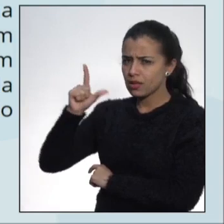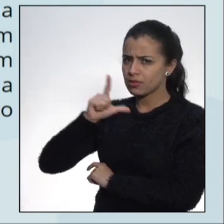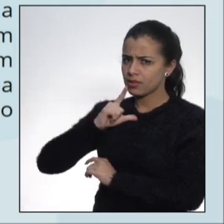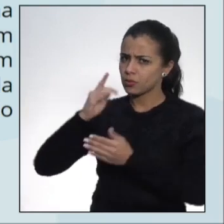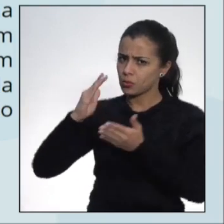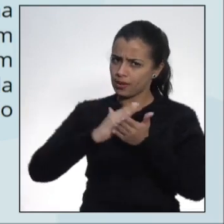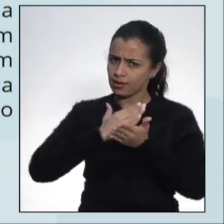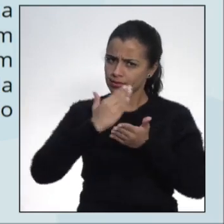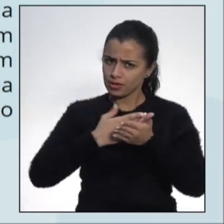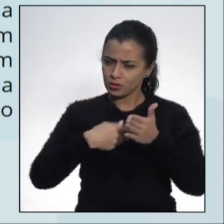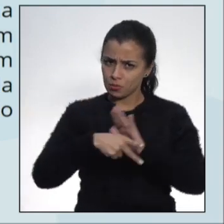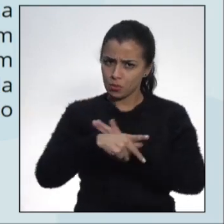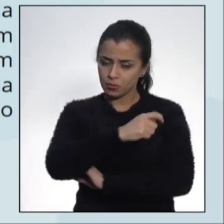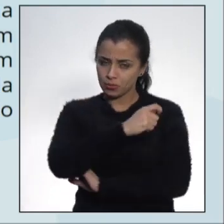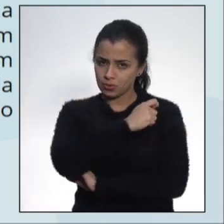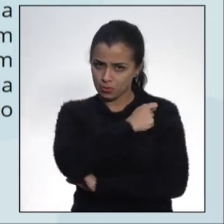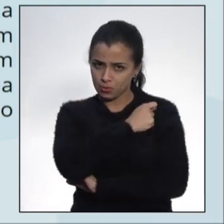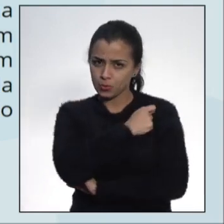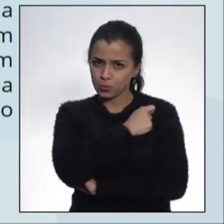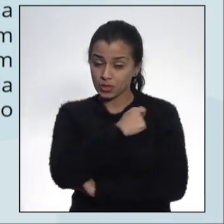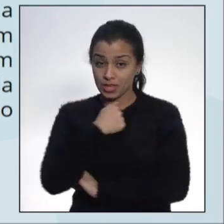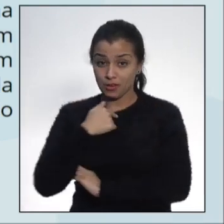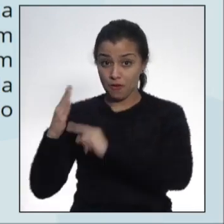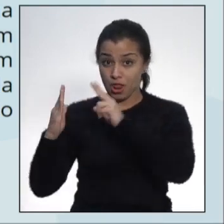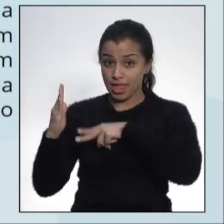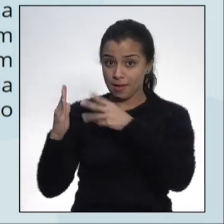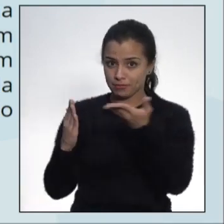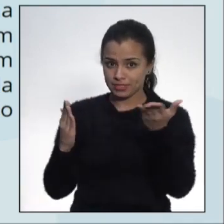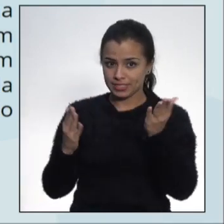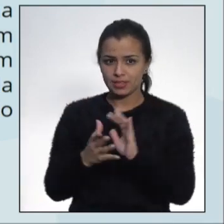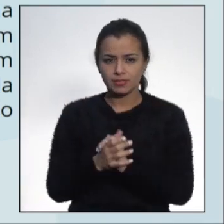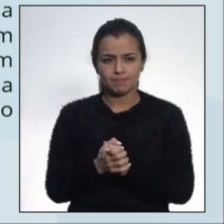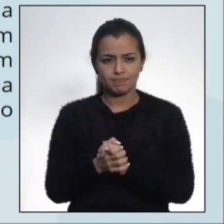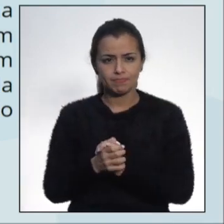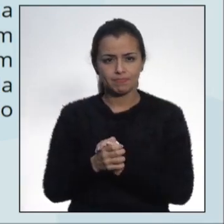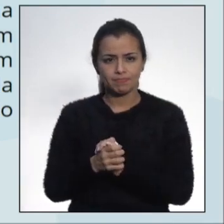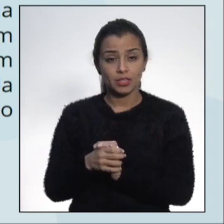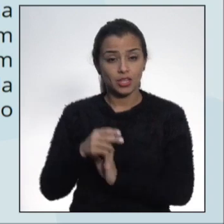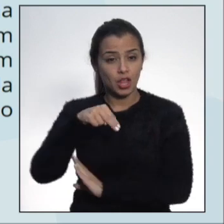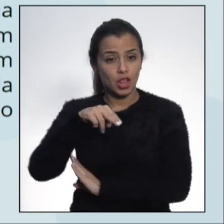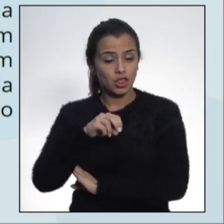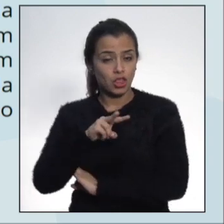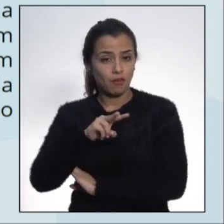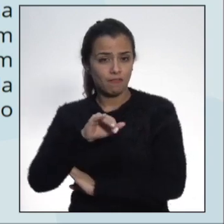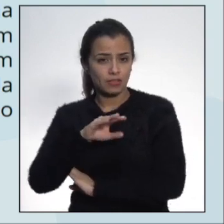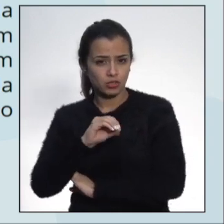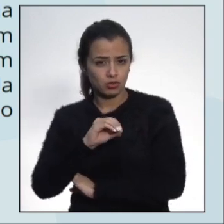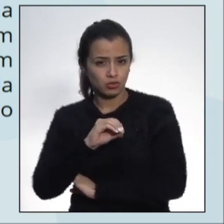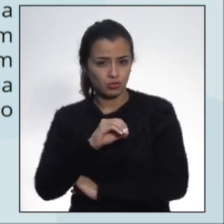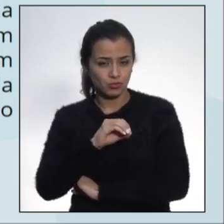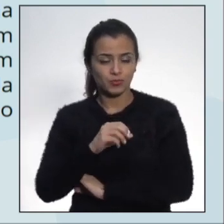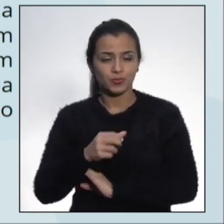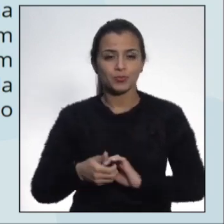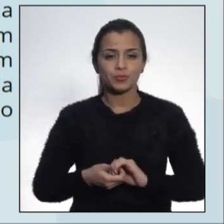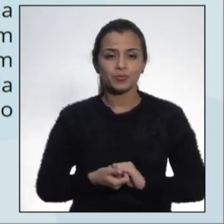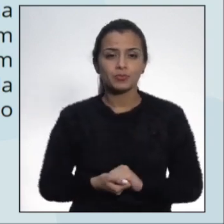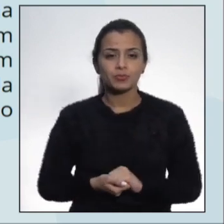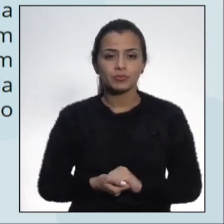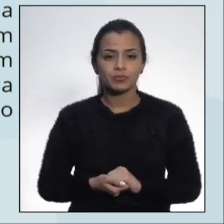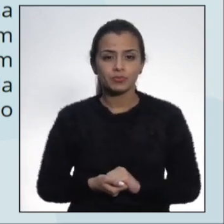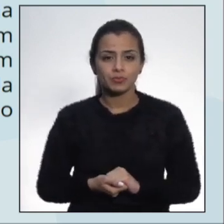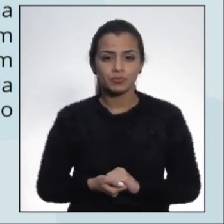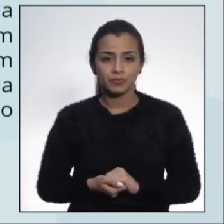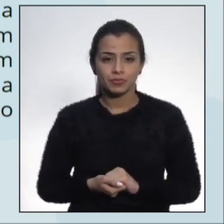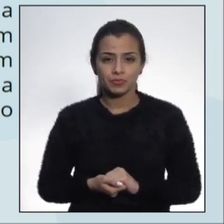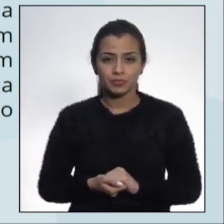ou por aqui. Né? Eu lerei para vocês. O noviço de Martins Pena, cena 1. A fala